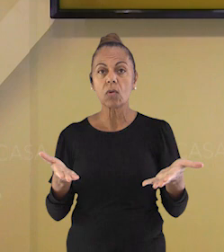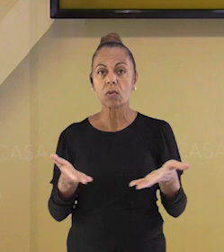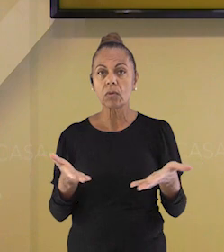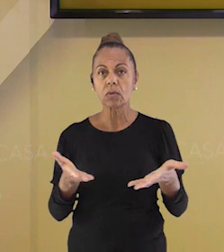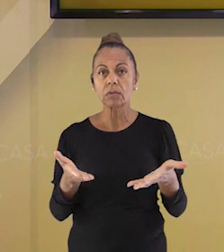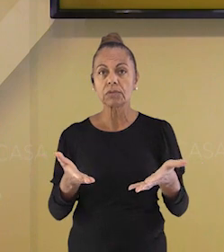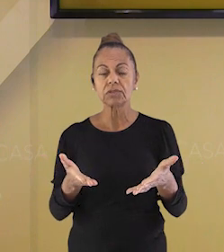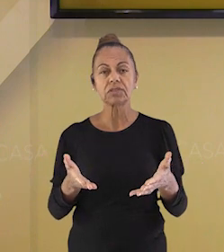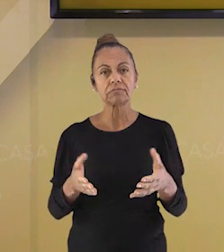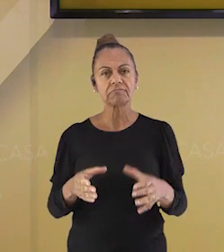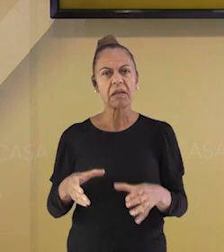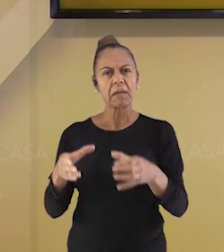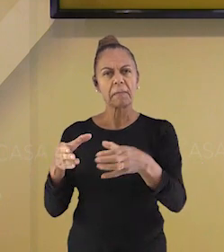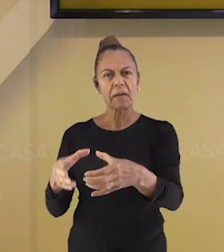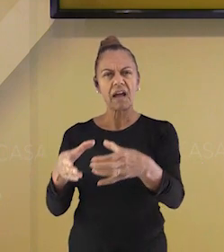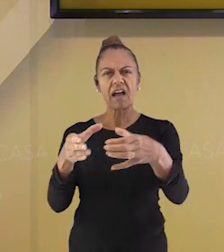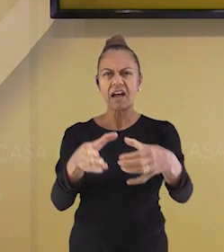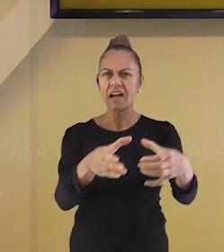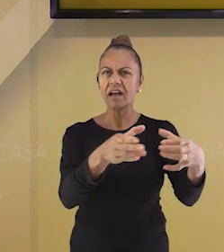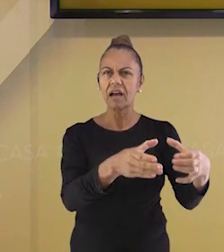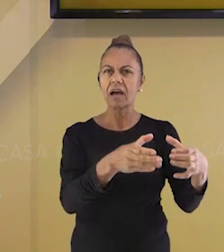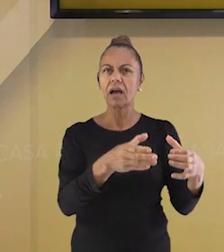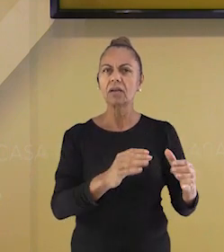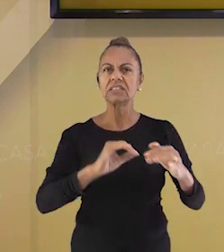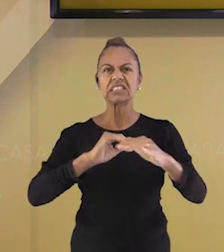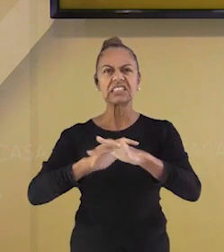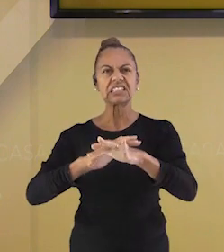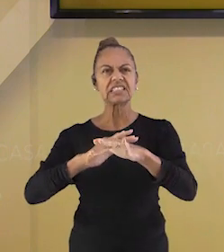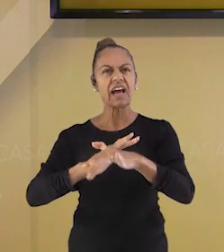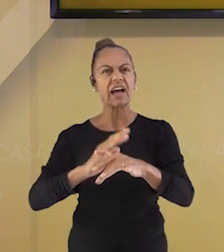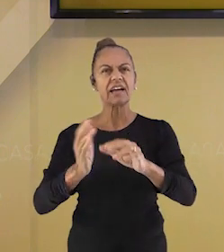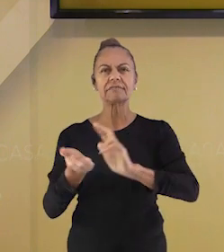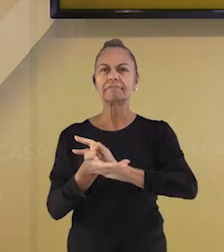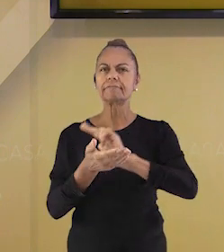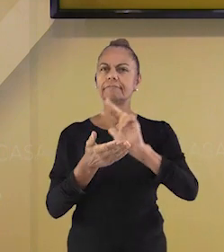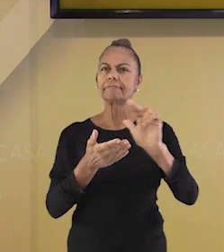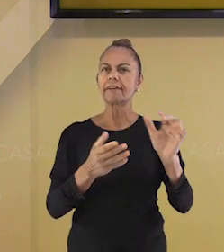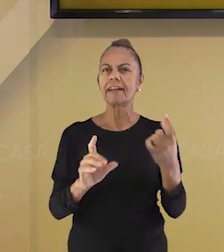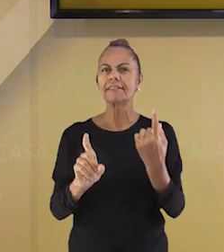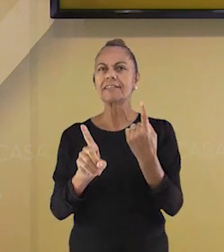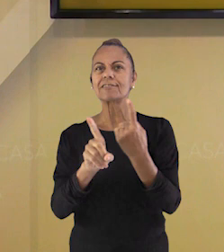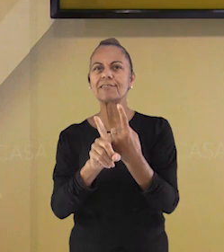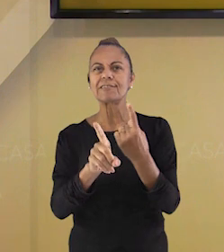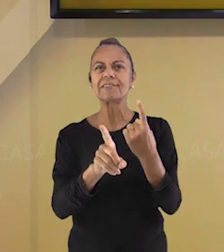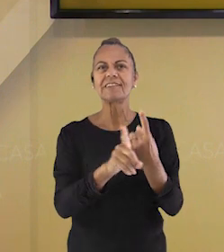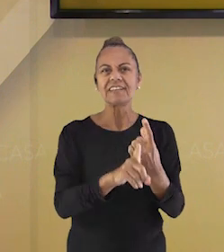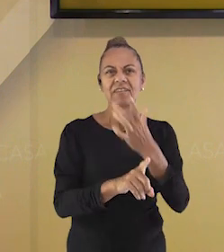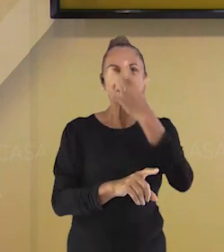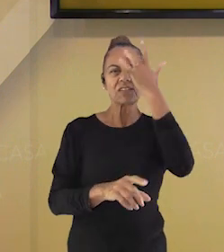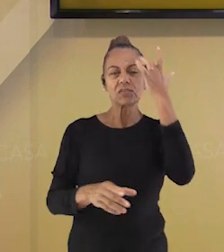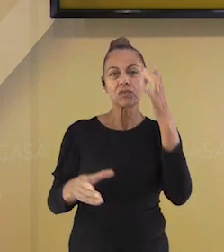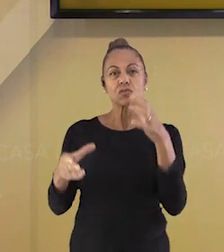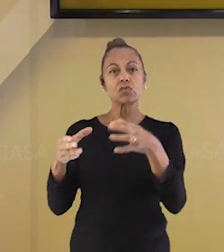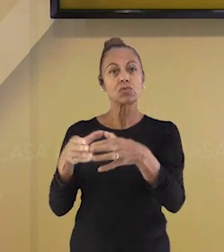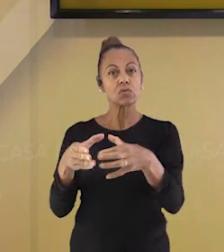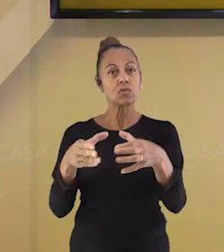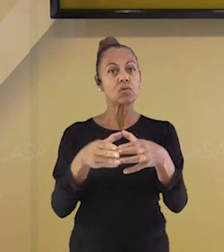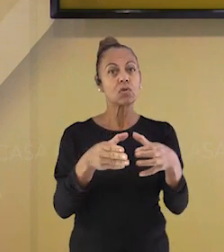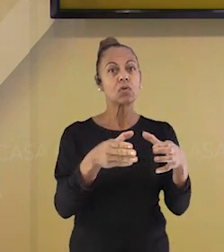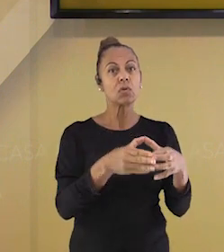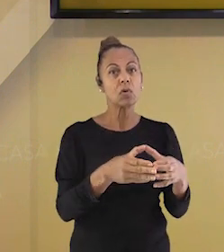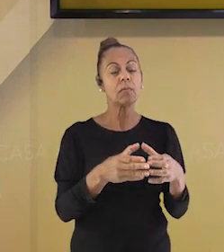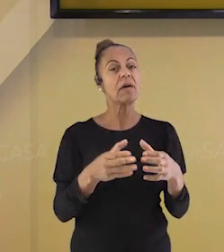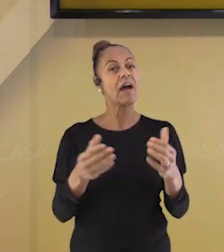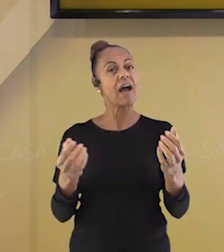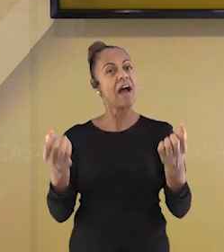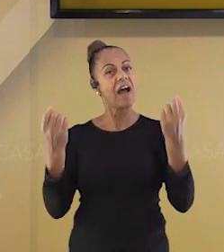Bem legal a animação, não é? Hoje, em quase todos os bairros de diversas cidades, é possível encontrar